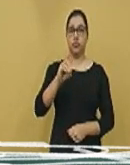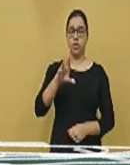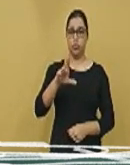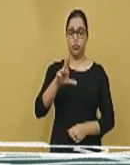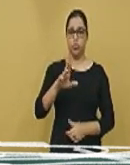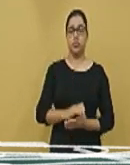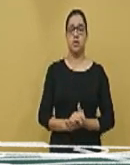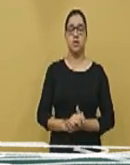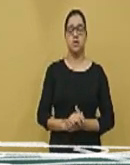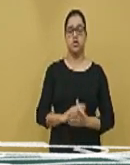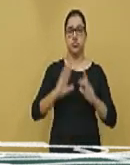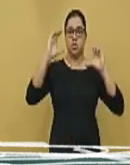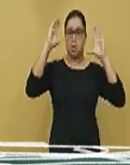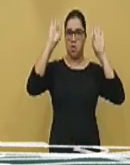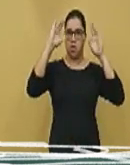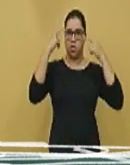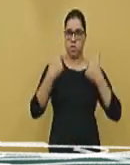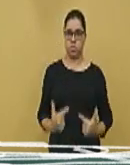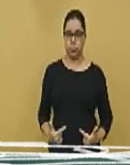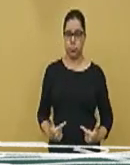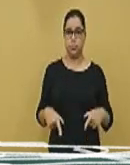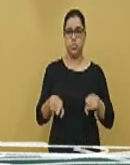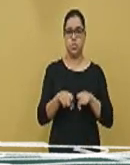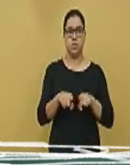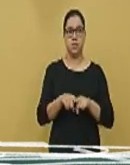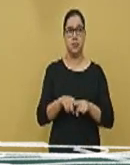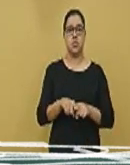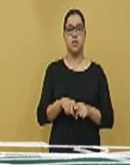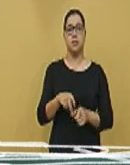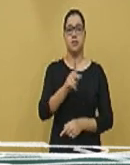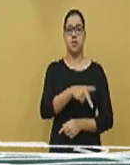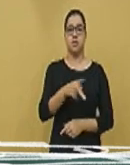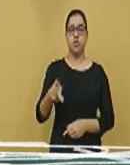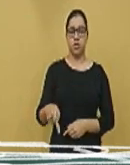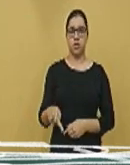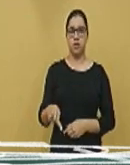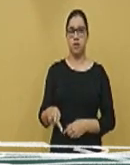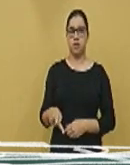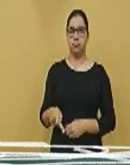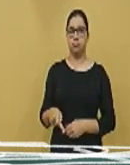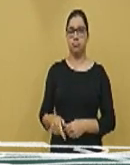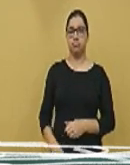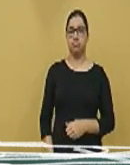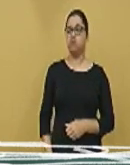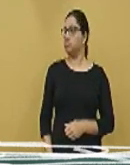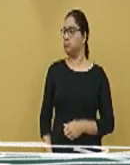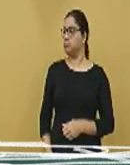Biológicas. E convido a docente Josiane Freitas, da FAED.